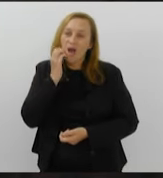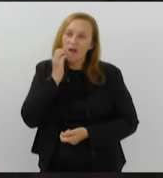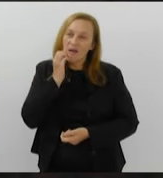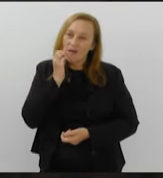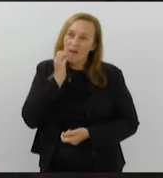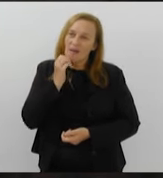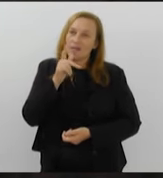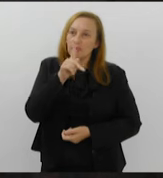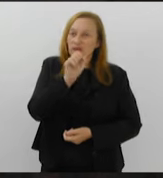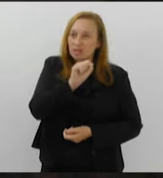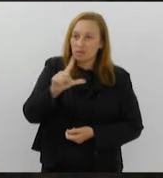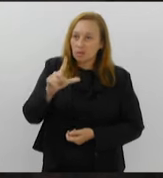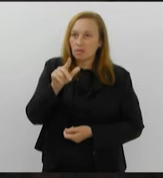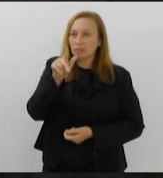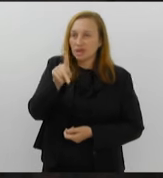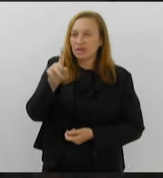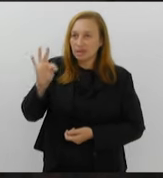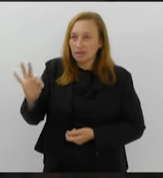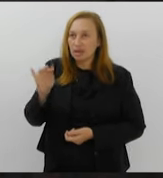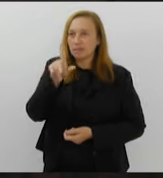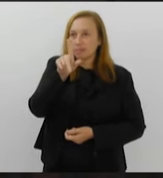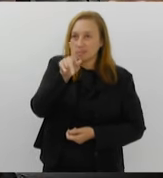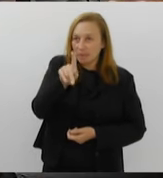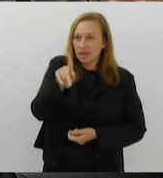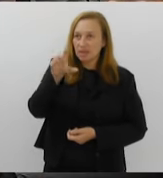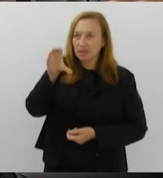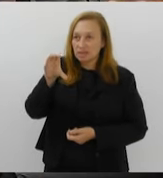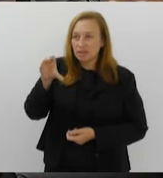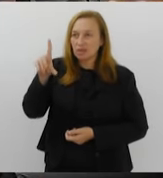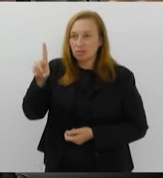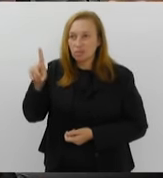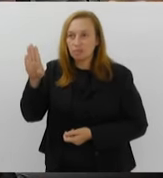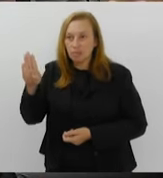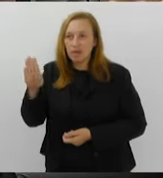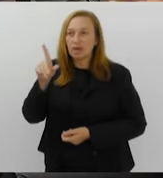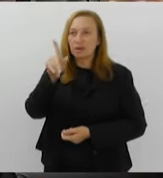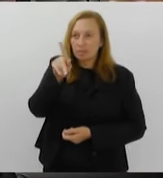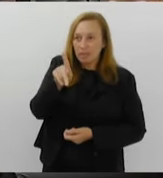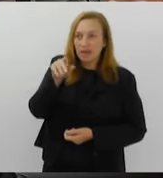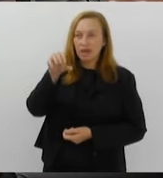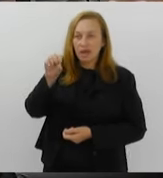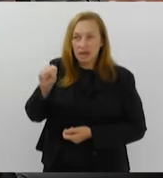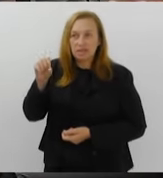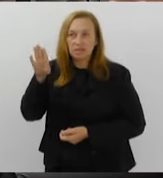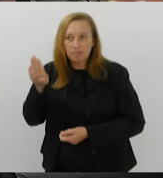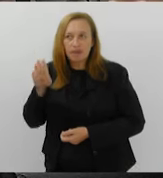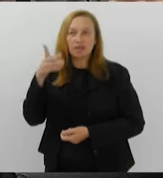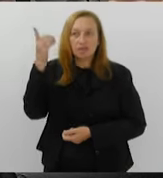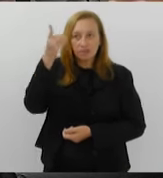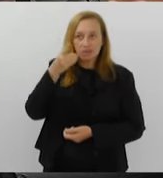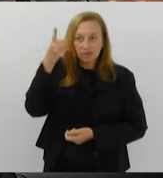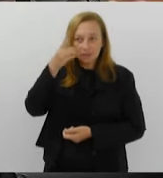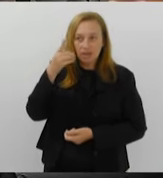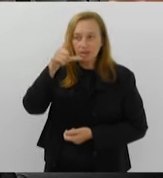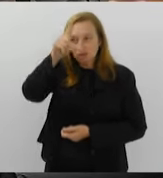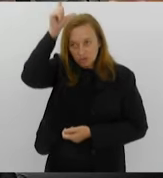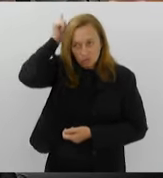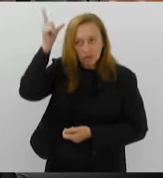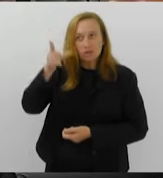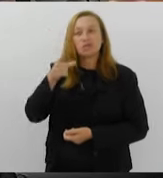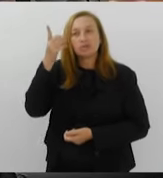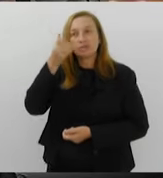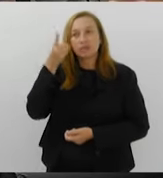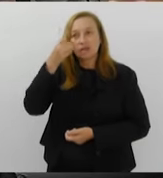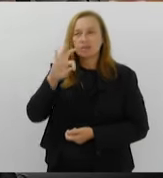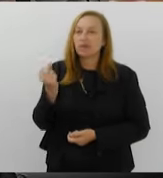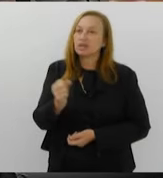bancadas do PSOL, do PT, PCdoB... PSB e o deputado Luiz Paulo, a deputada Marta Rocha.